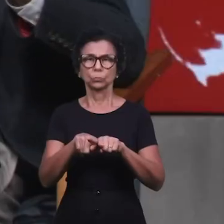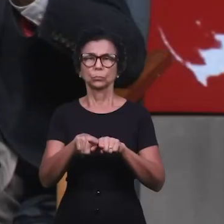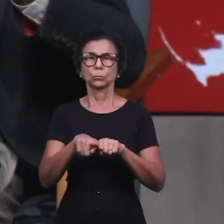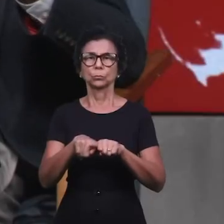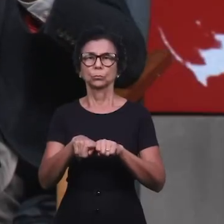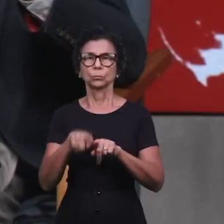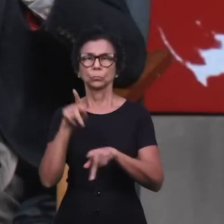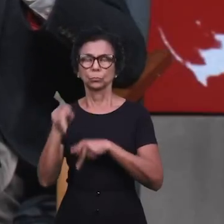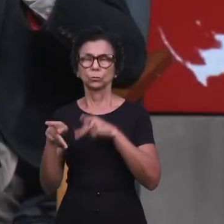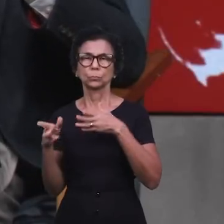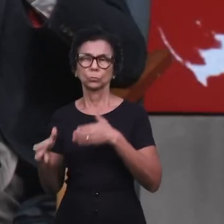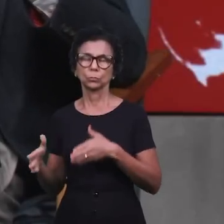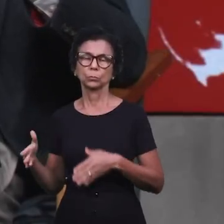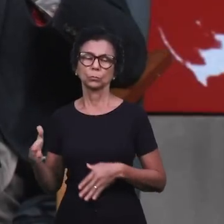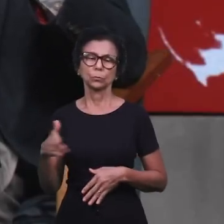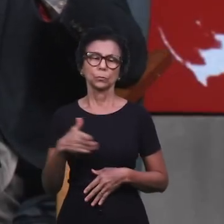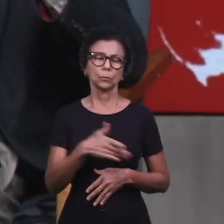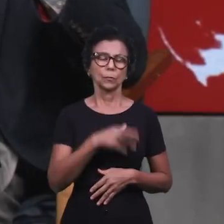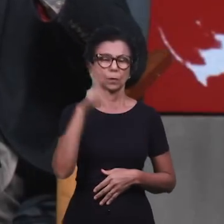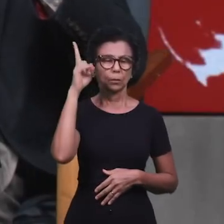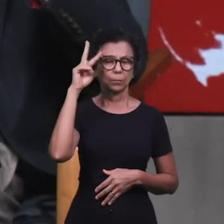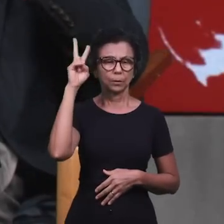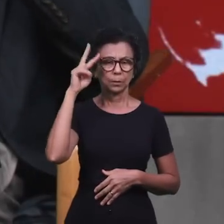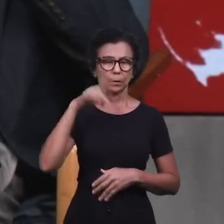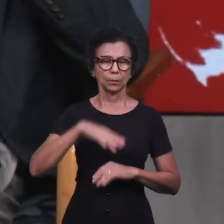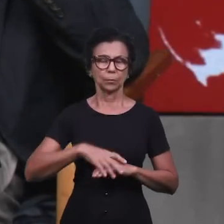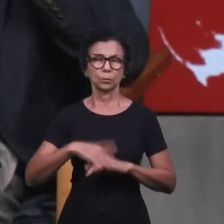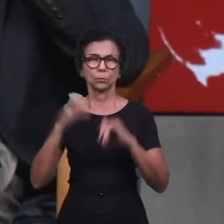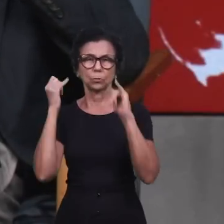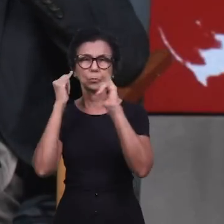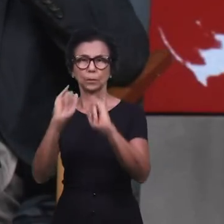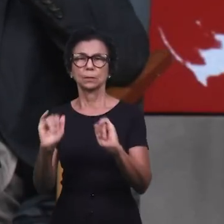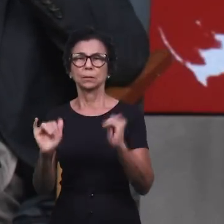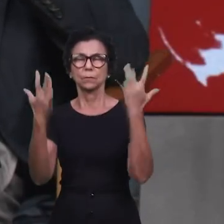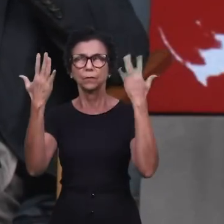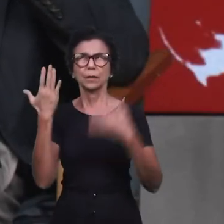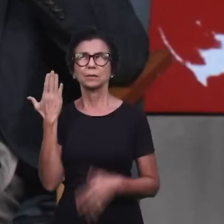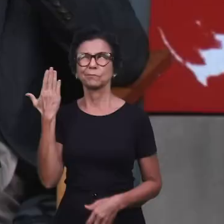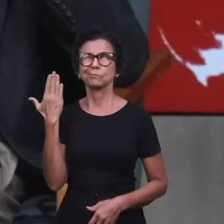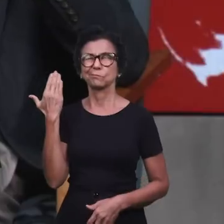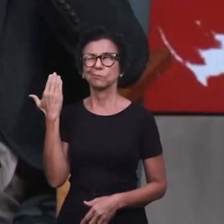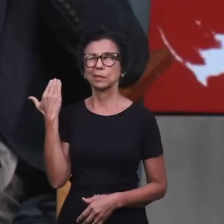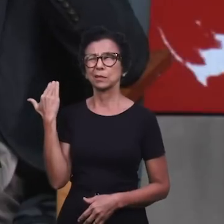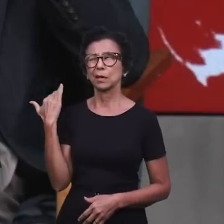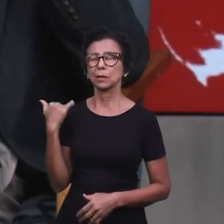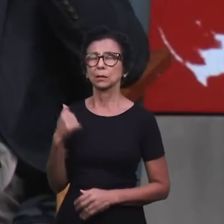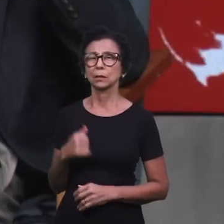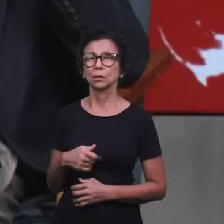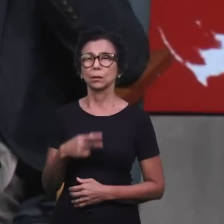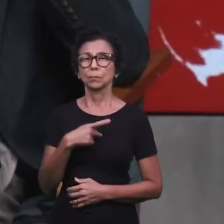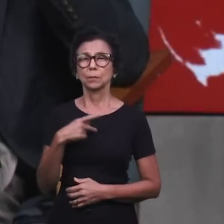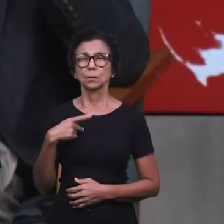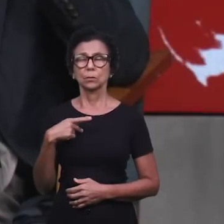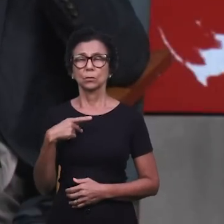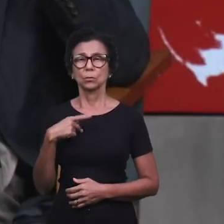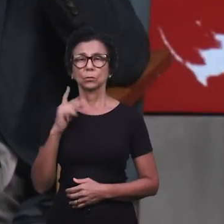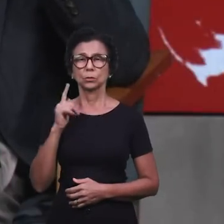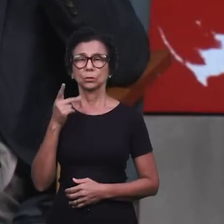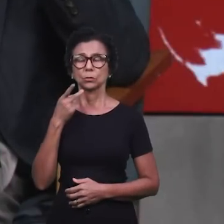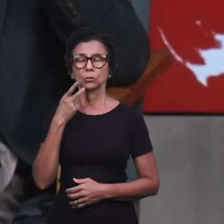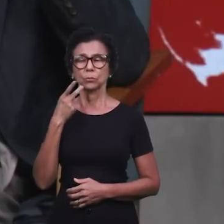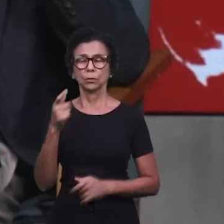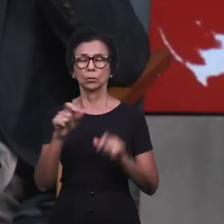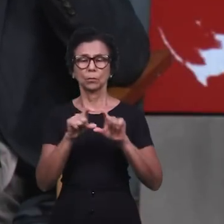da última Trombetas e Festas. O pastor Gedeuti foi muito feliz numa